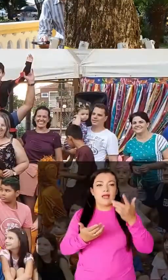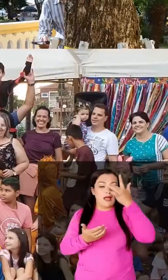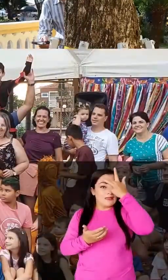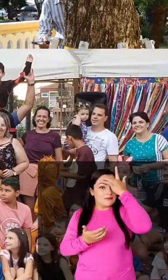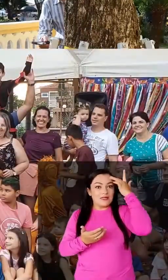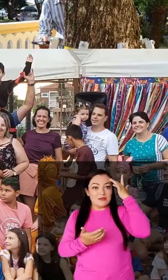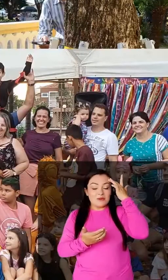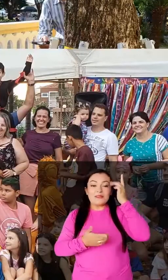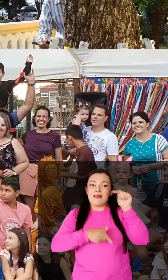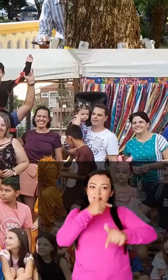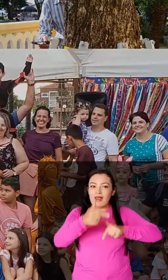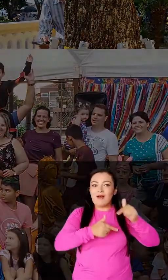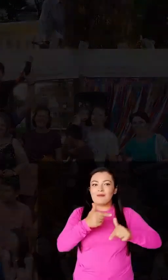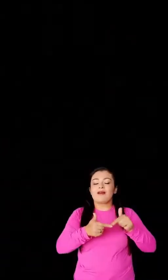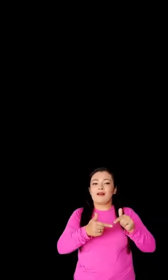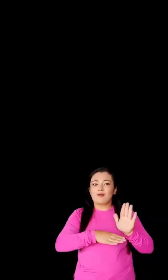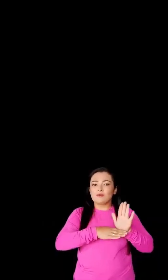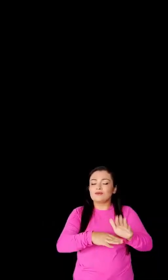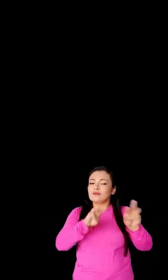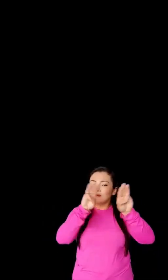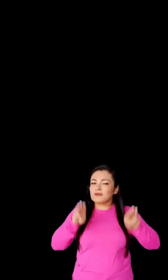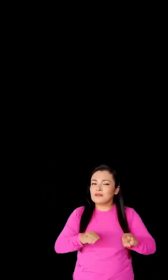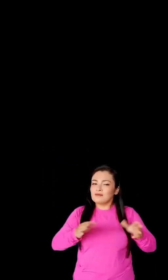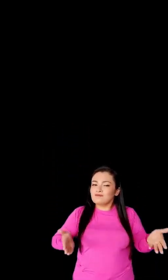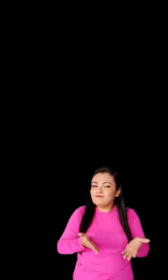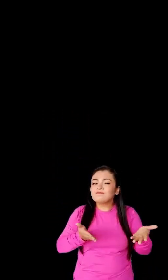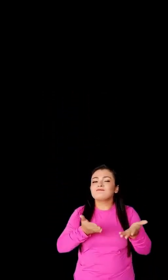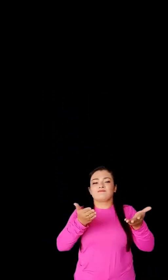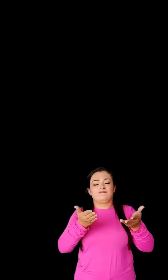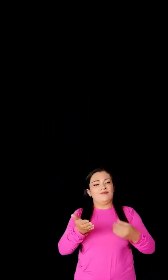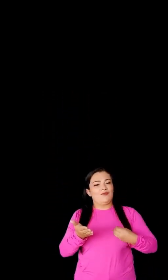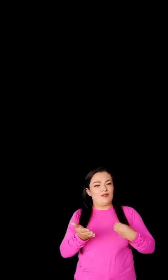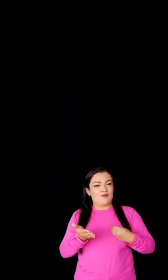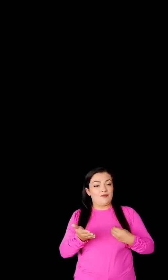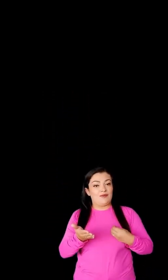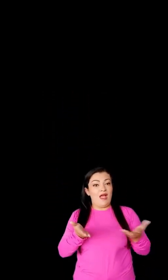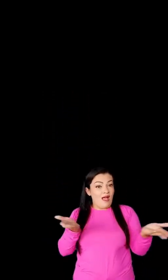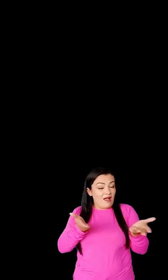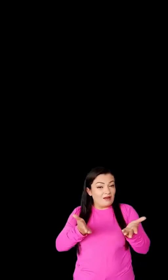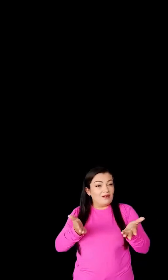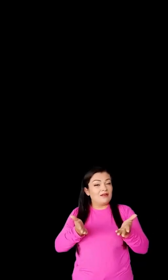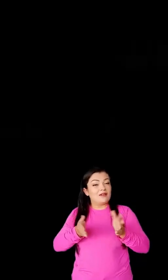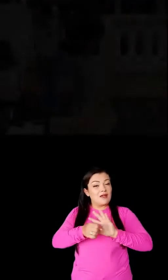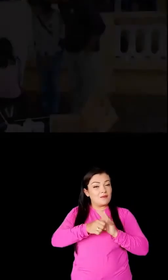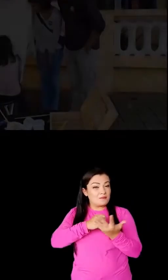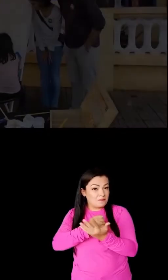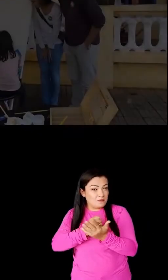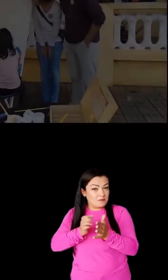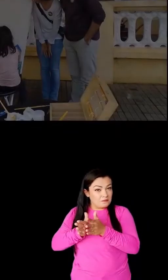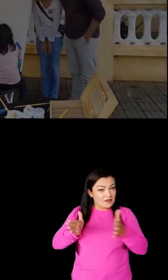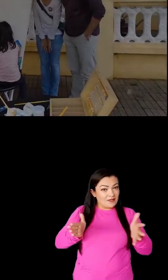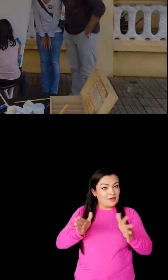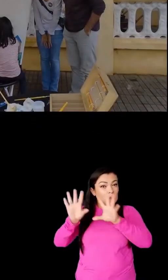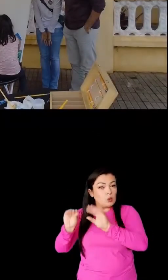fazem o museu pulsar. E para mantermos toda essa conexão, durante a pandemia, em